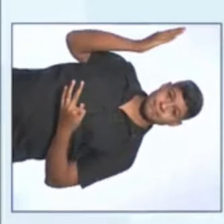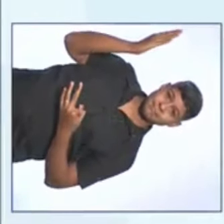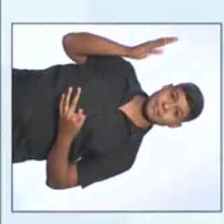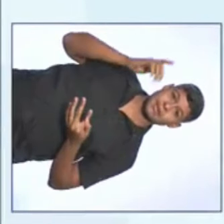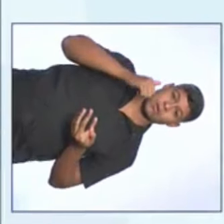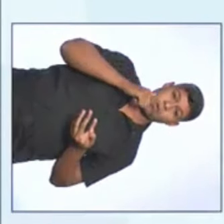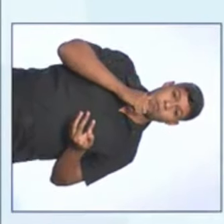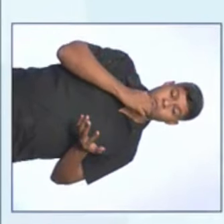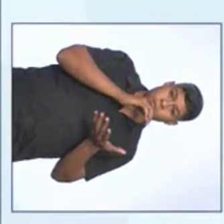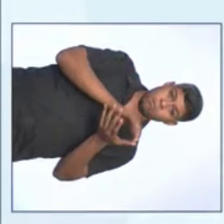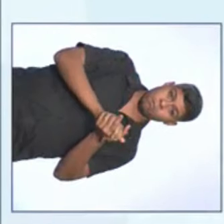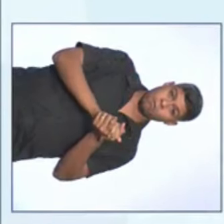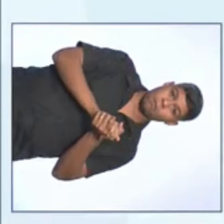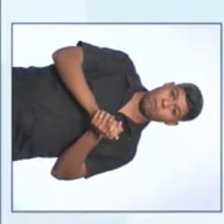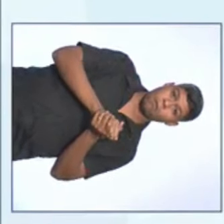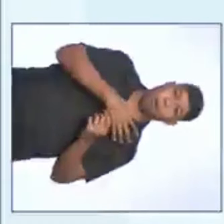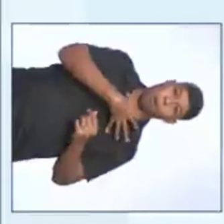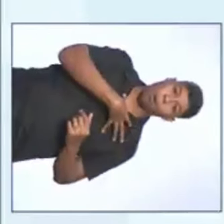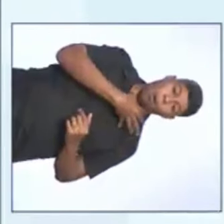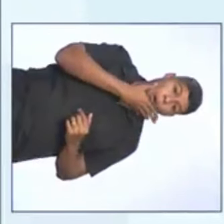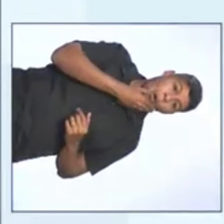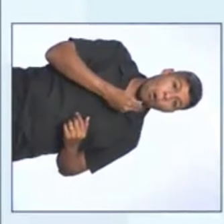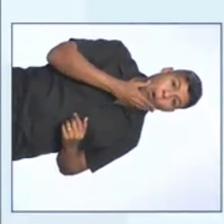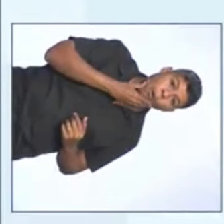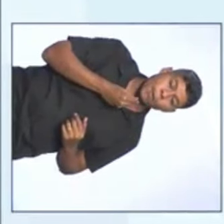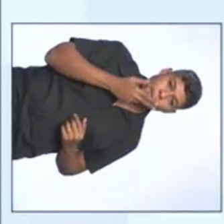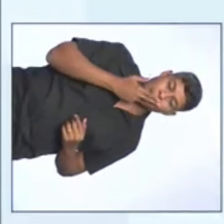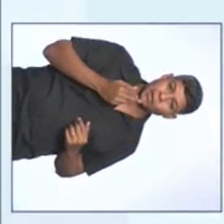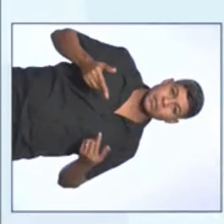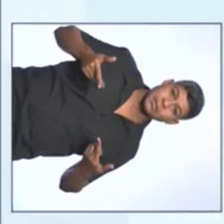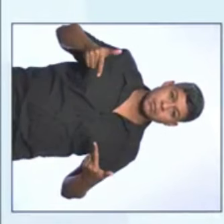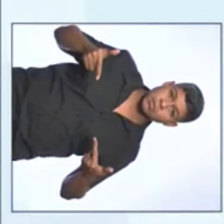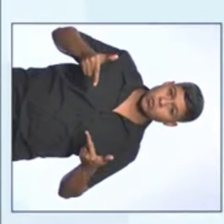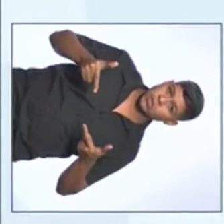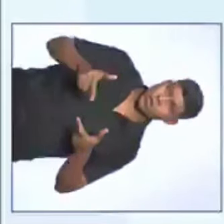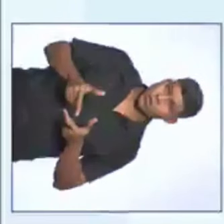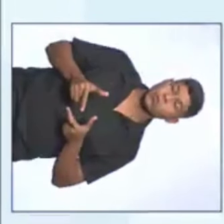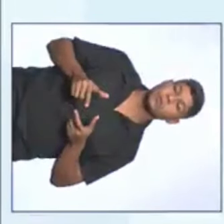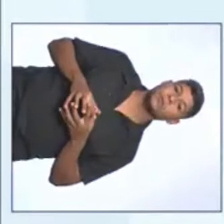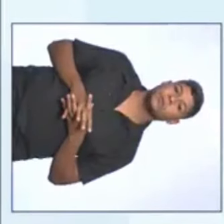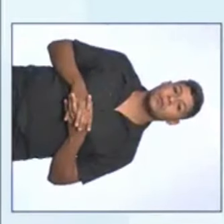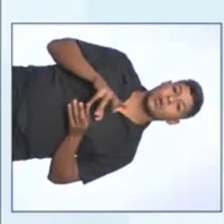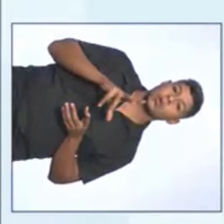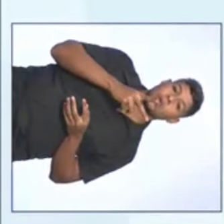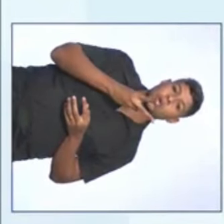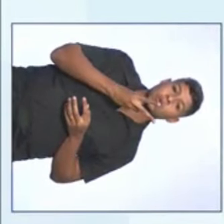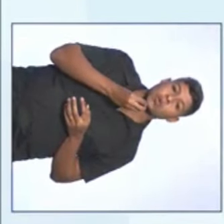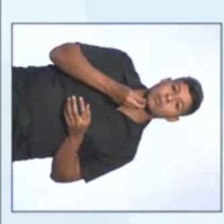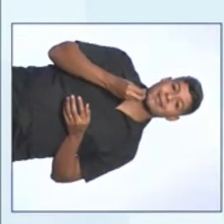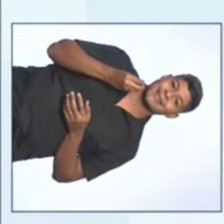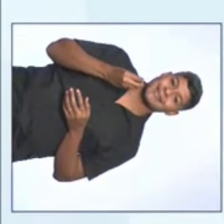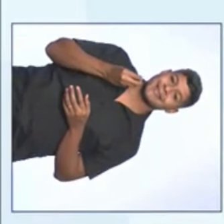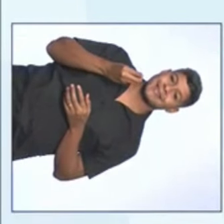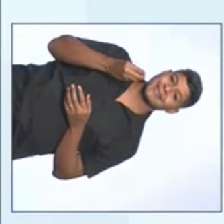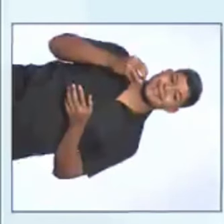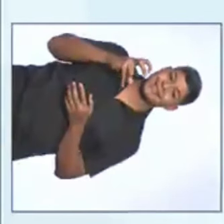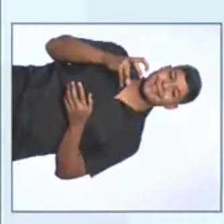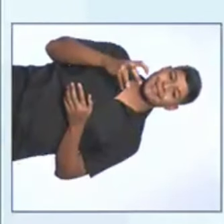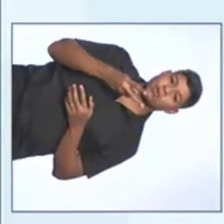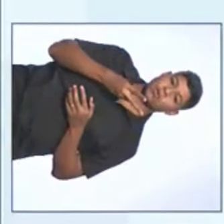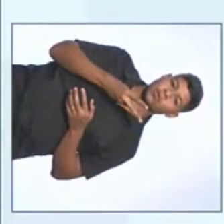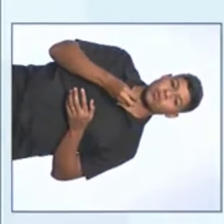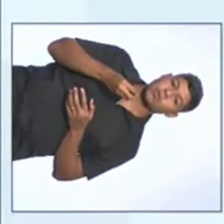casal, com filhos, que tem homens como referência, que tem caído, né? De 2005 a 2015. Essa referência que a gente fala é que quando